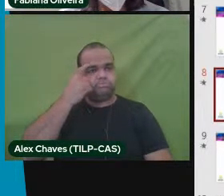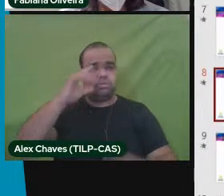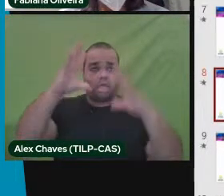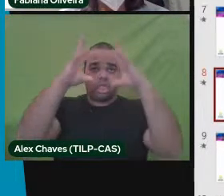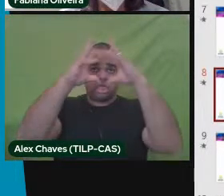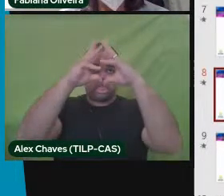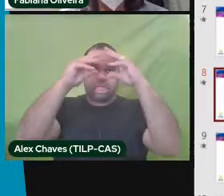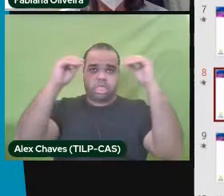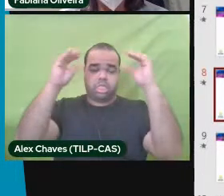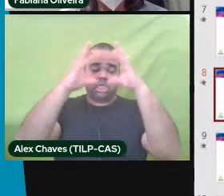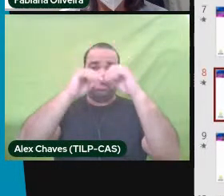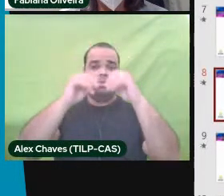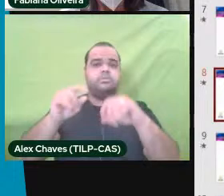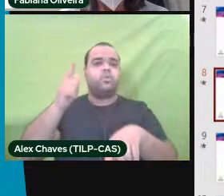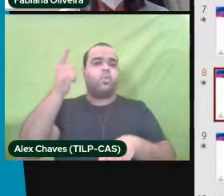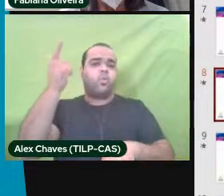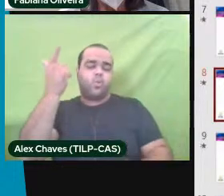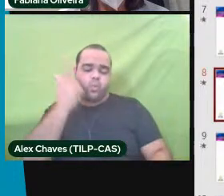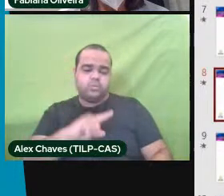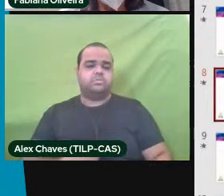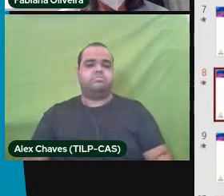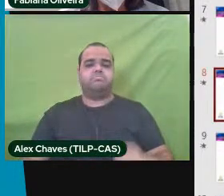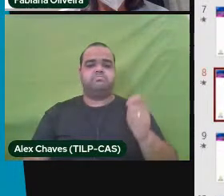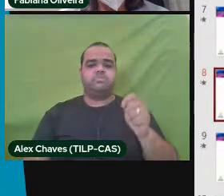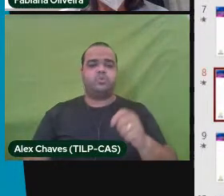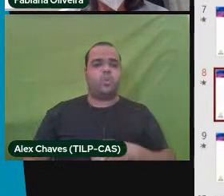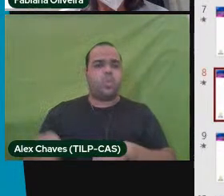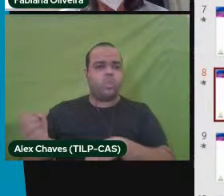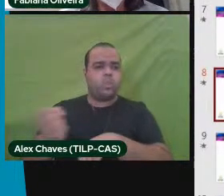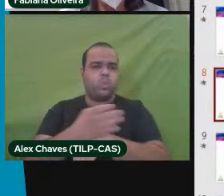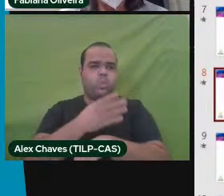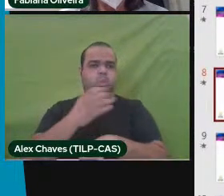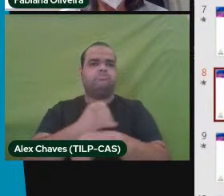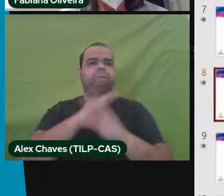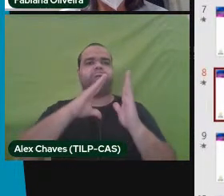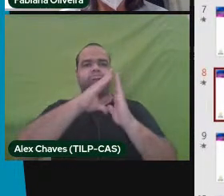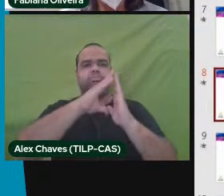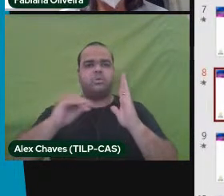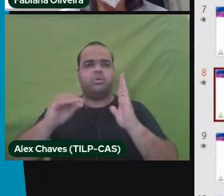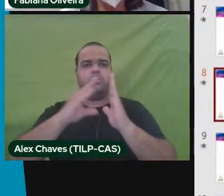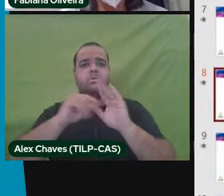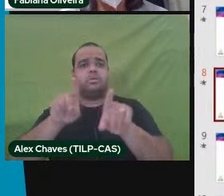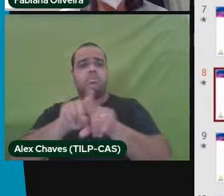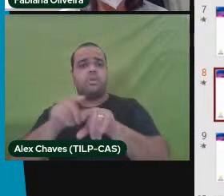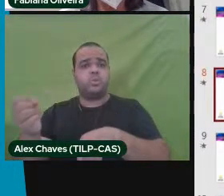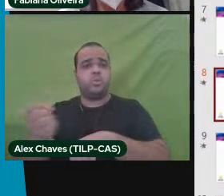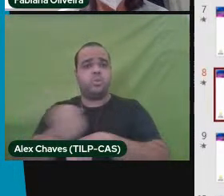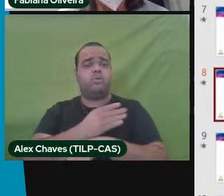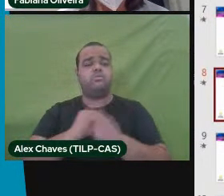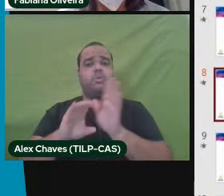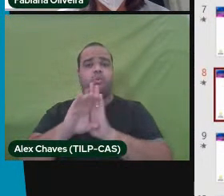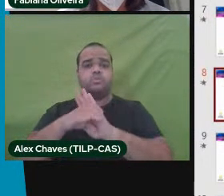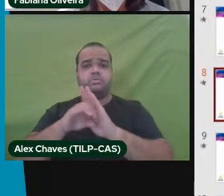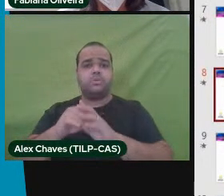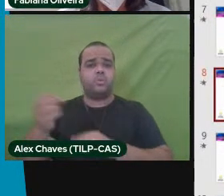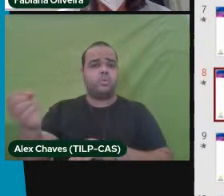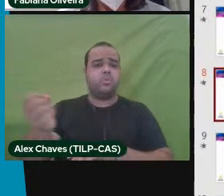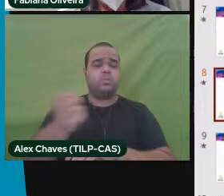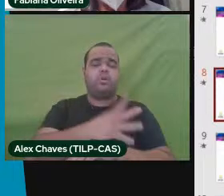abstrato, para a construção de novos modelos e de novos conceitos, de novas políticas